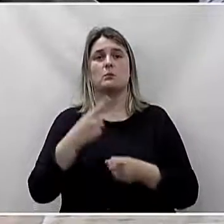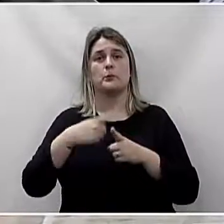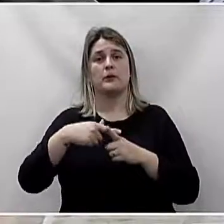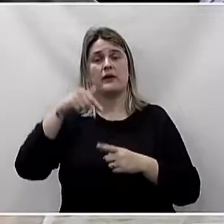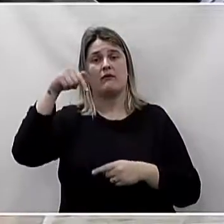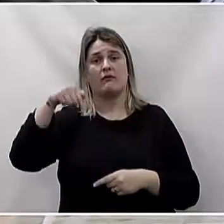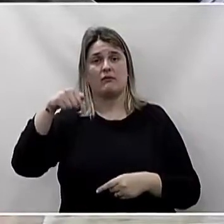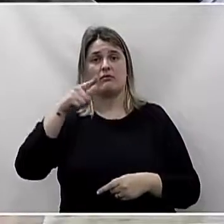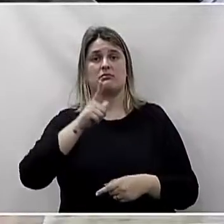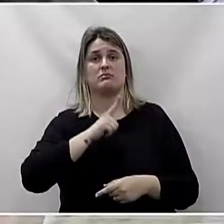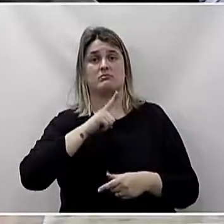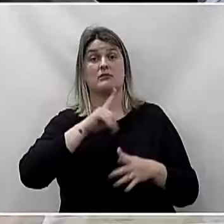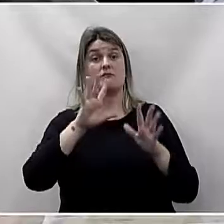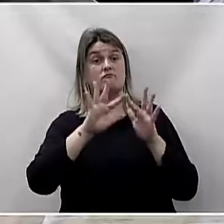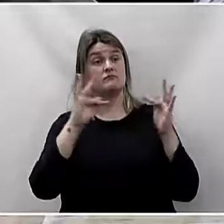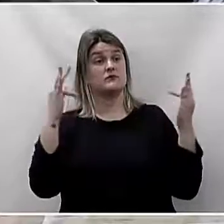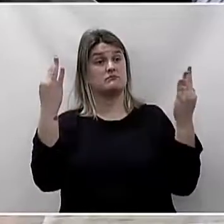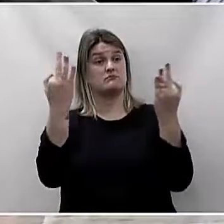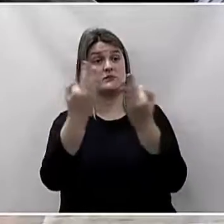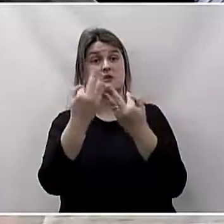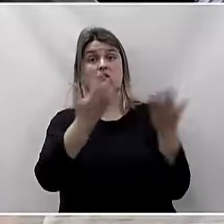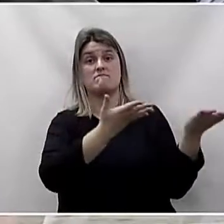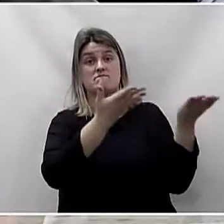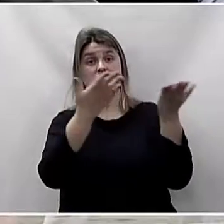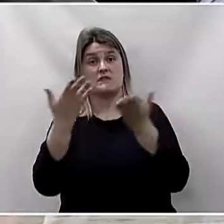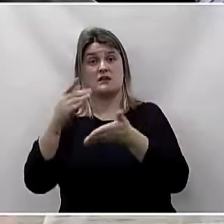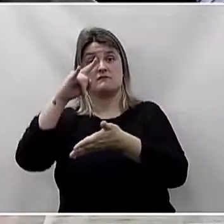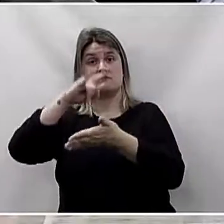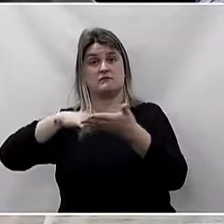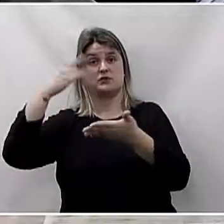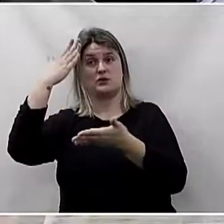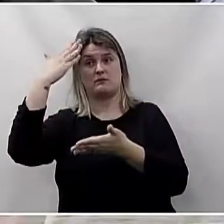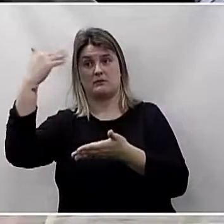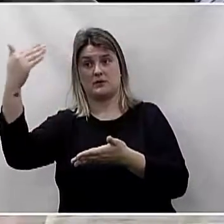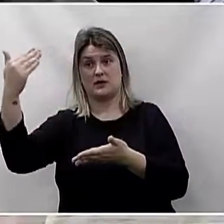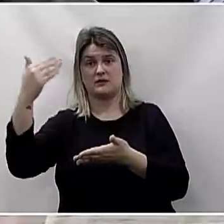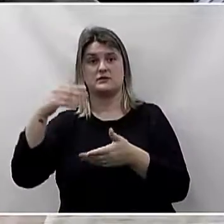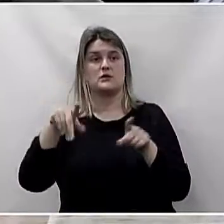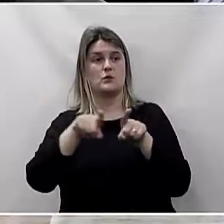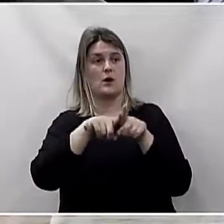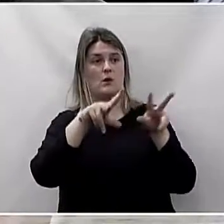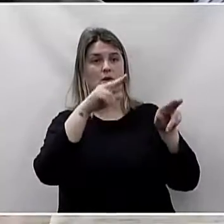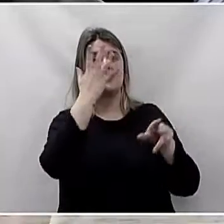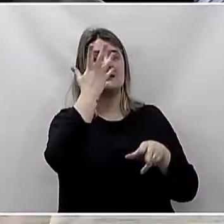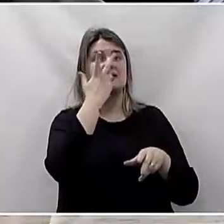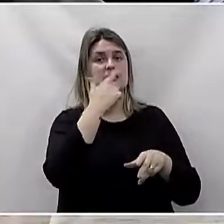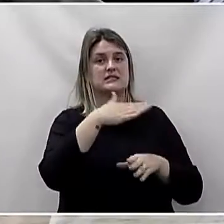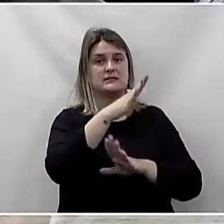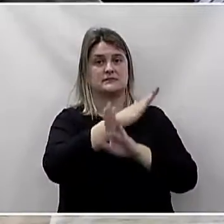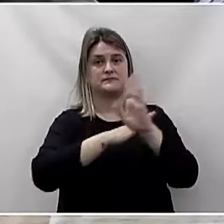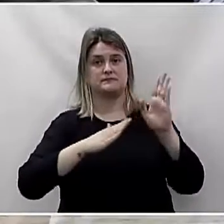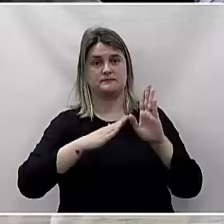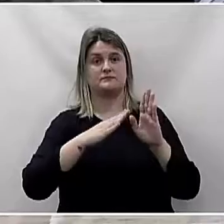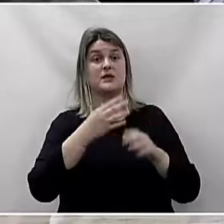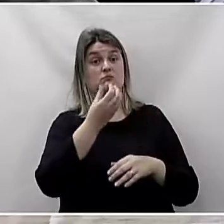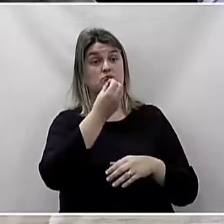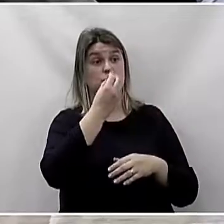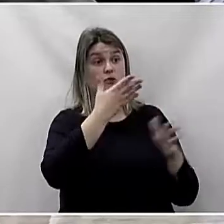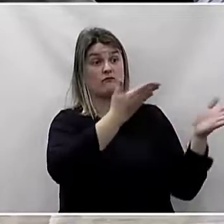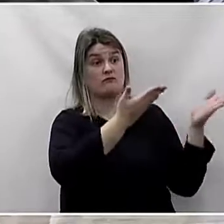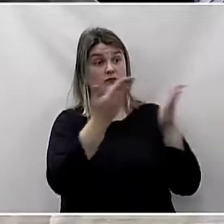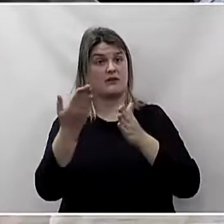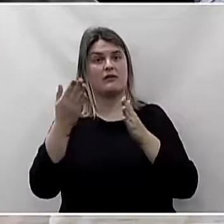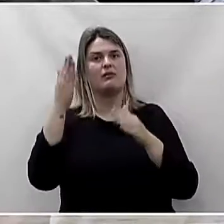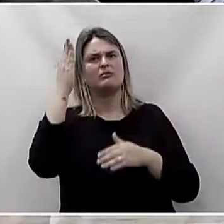gente tem famílias que vem receber uma noção com nossas crianças até que andou que até bom que